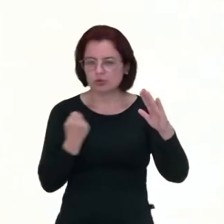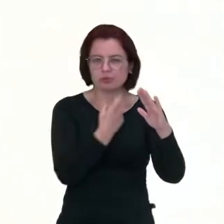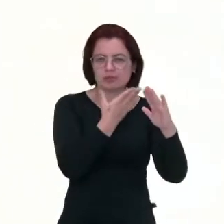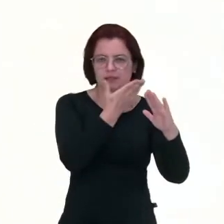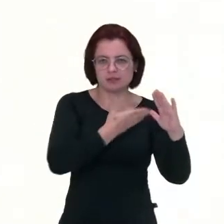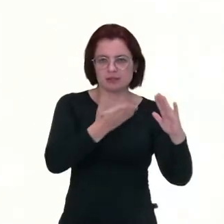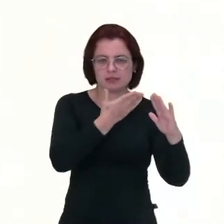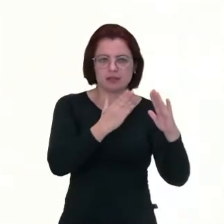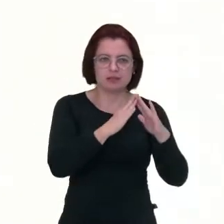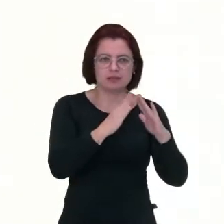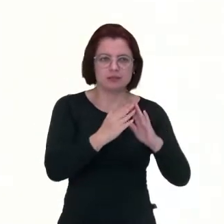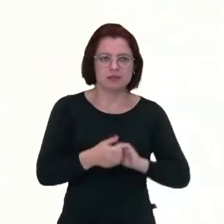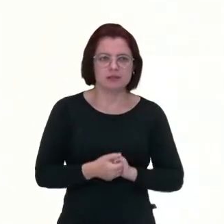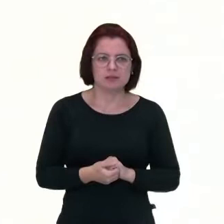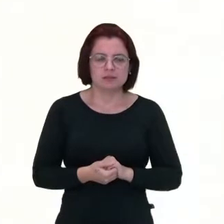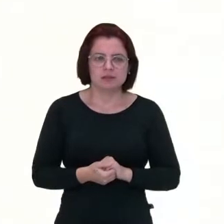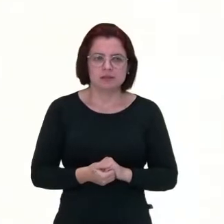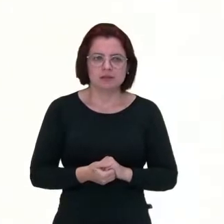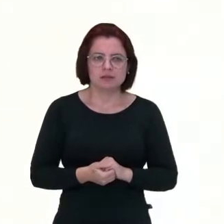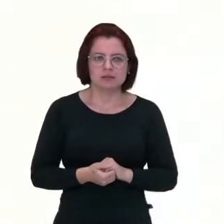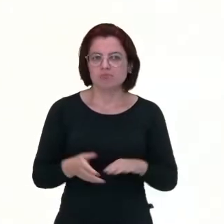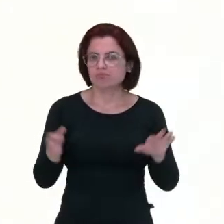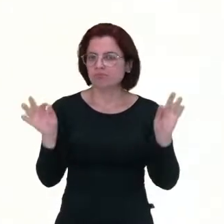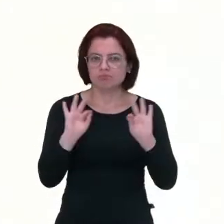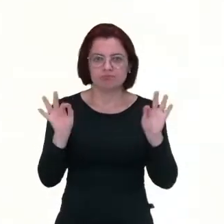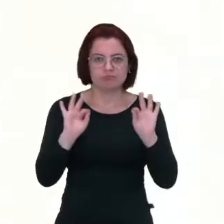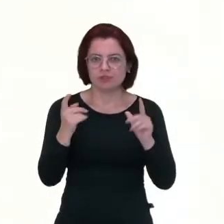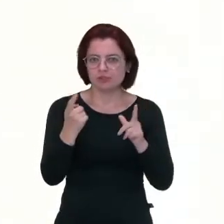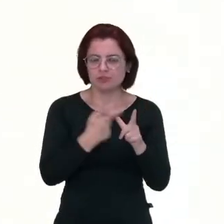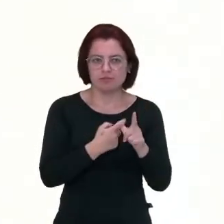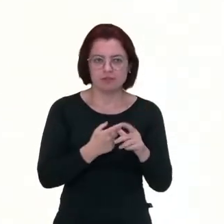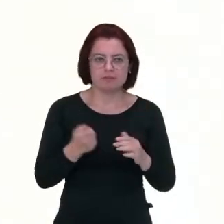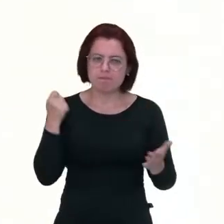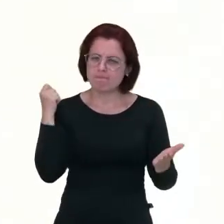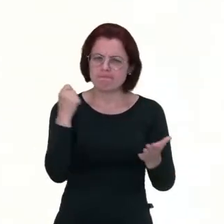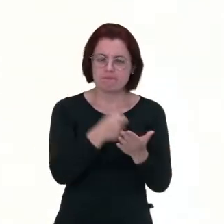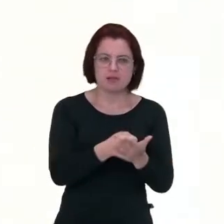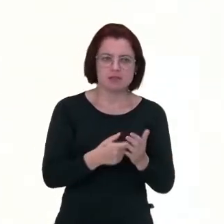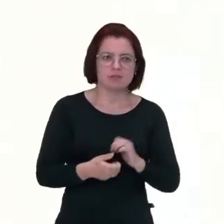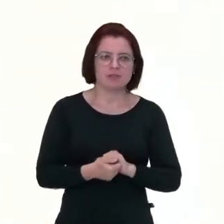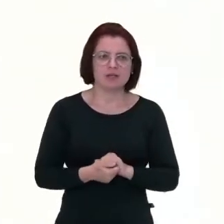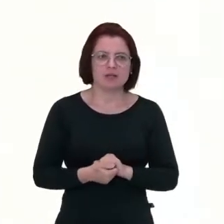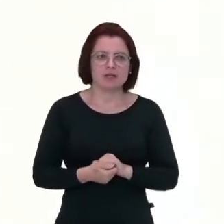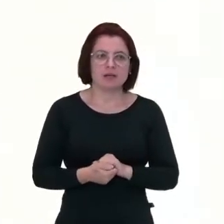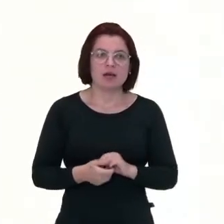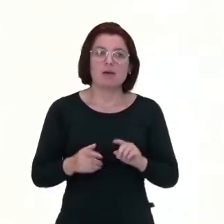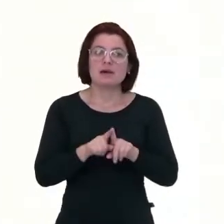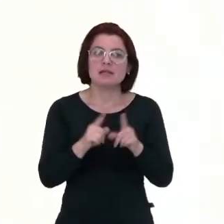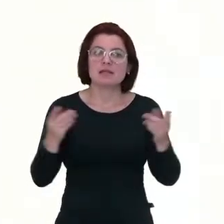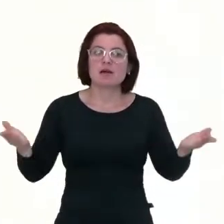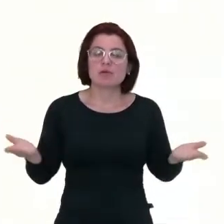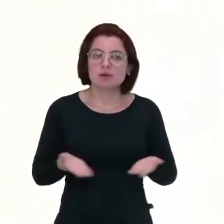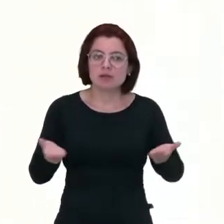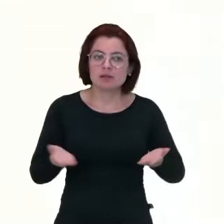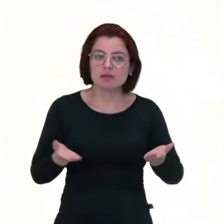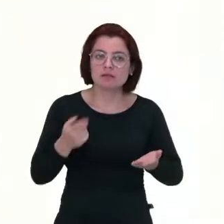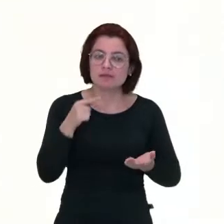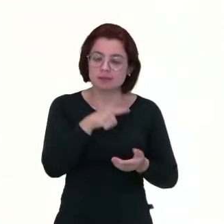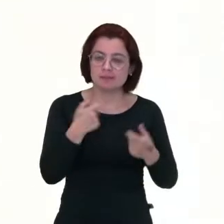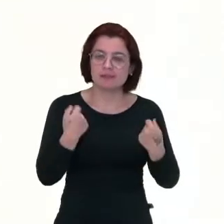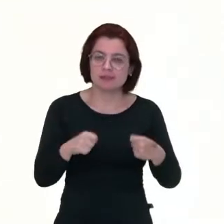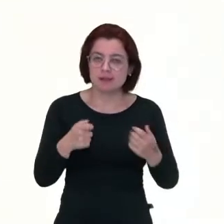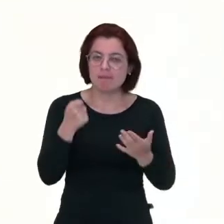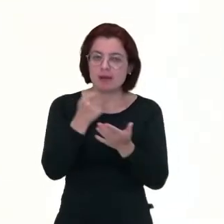banco, sem gerar nenhuma dívida. No entanto, a partir de agora, você terá que arcar com alguns custos